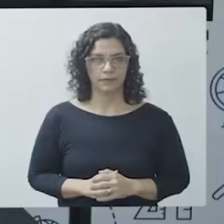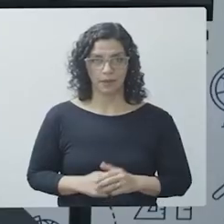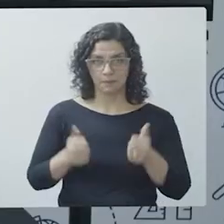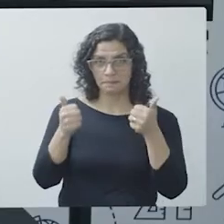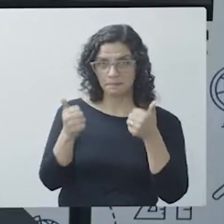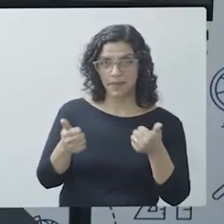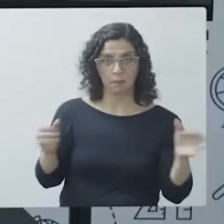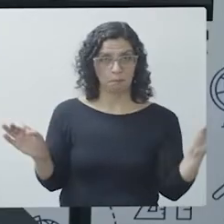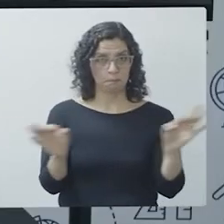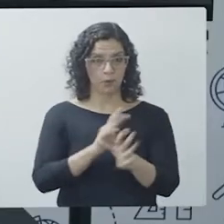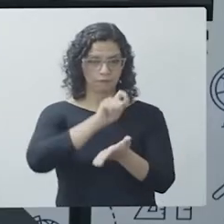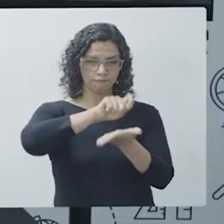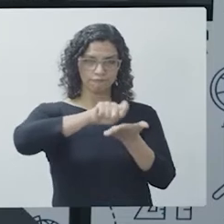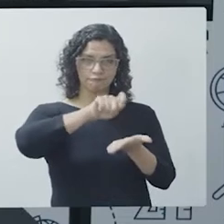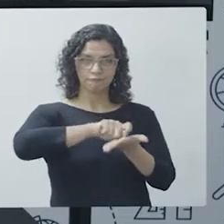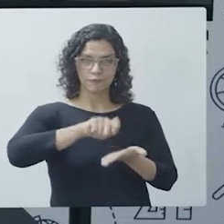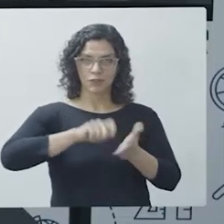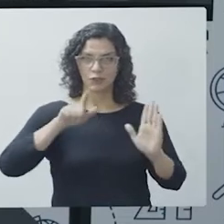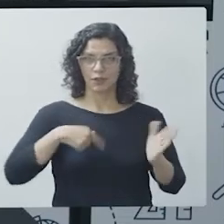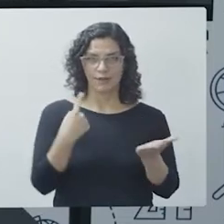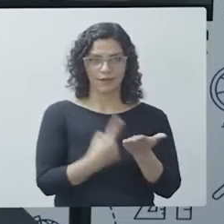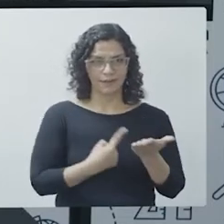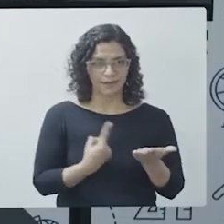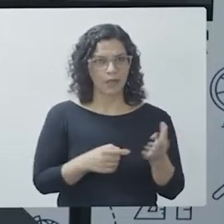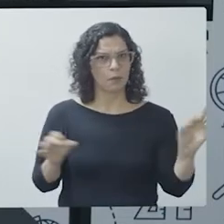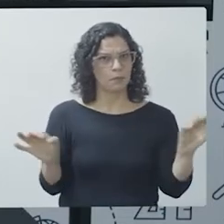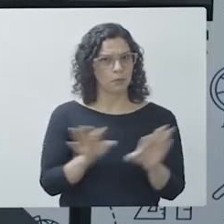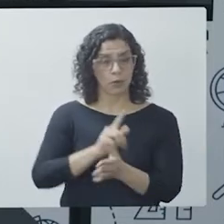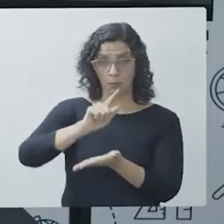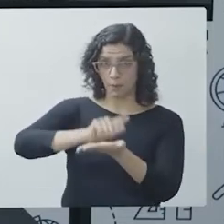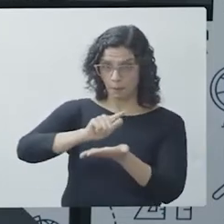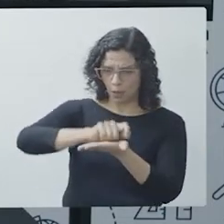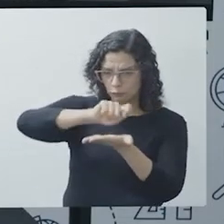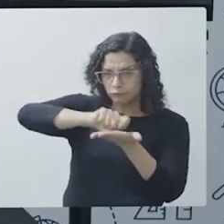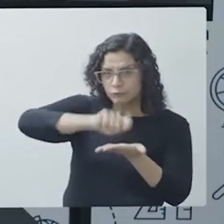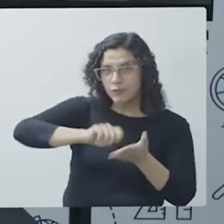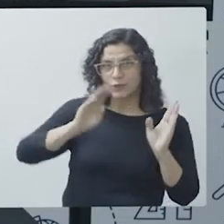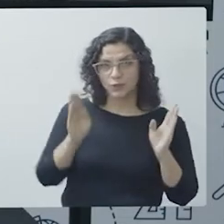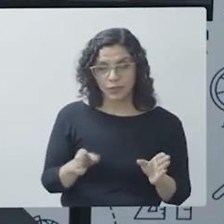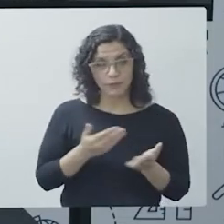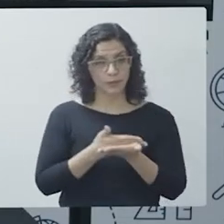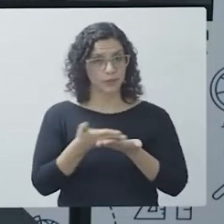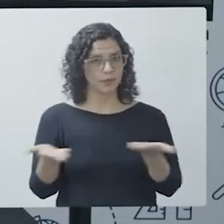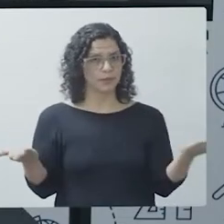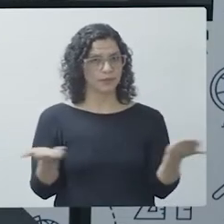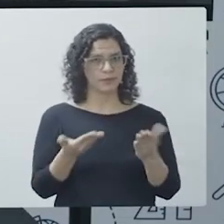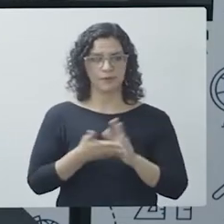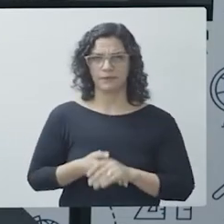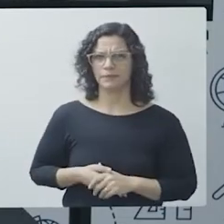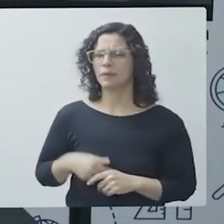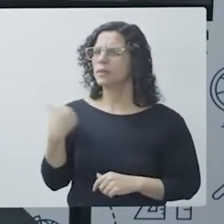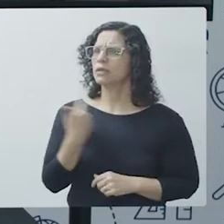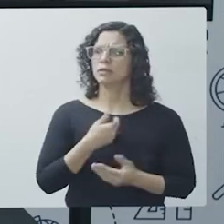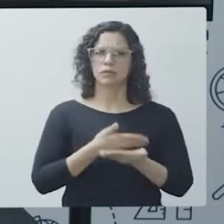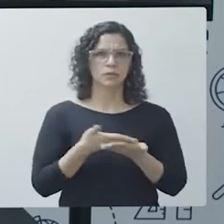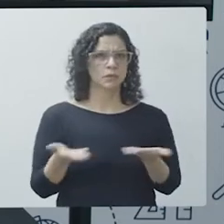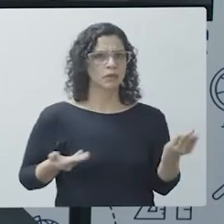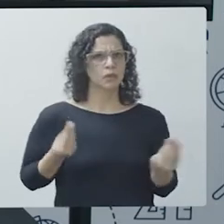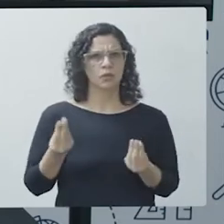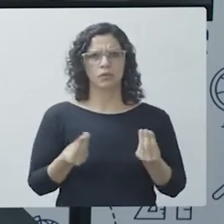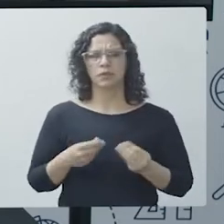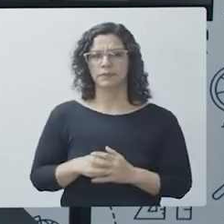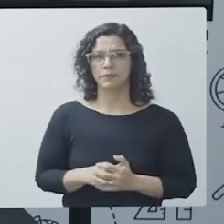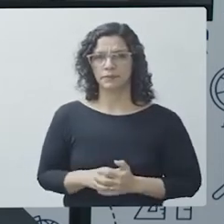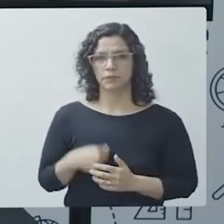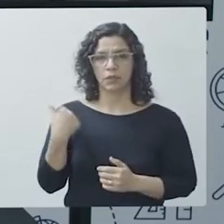Muito bem, fizeram registro no caderno ou na folha? Vamos começar. Para começar, nós